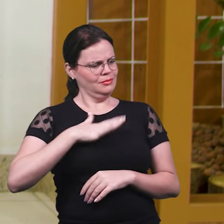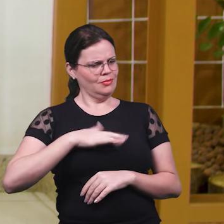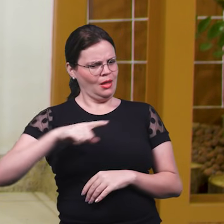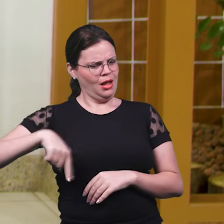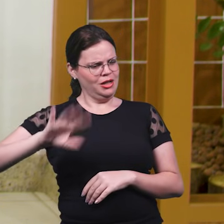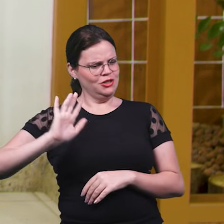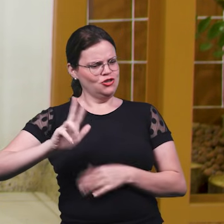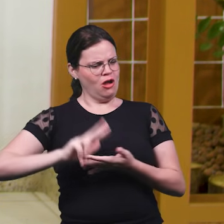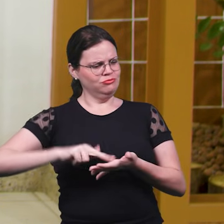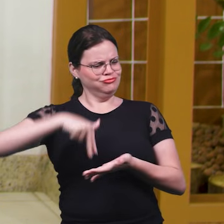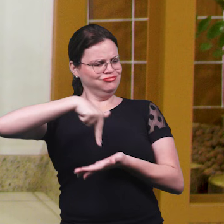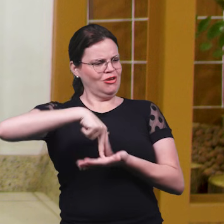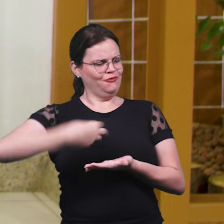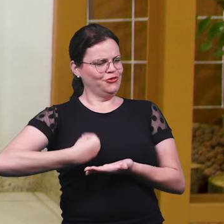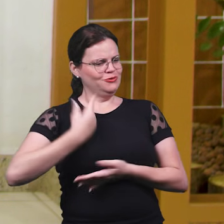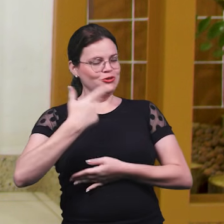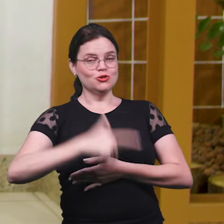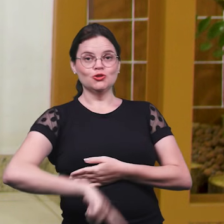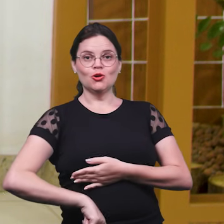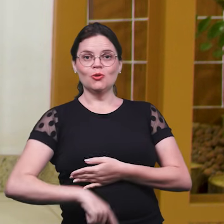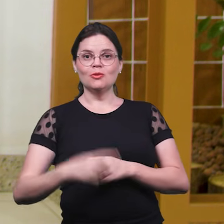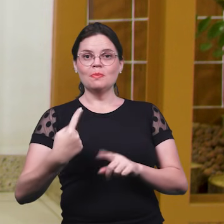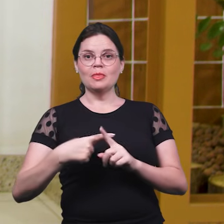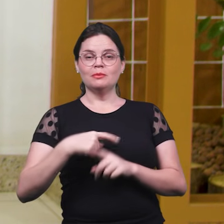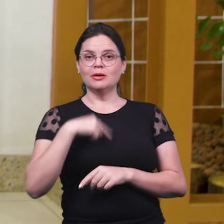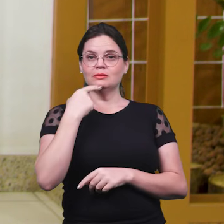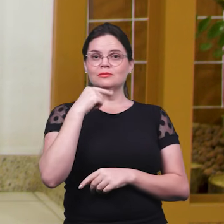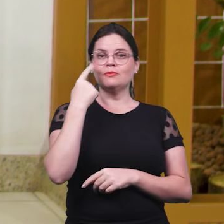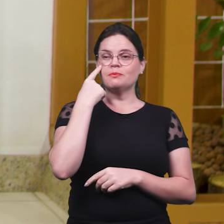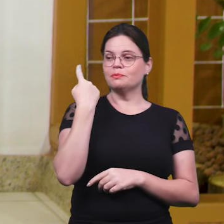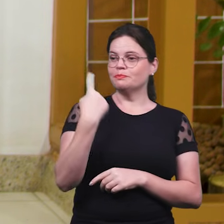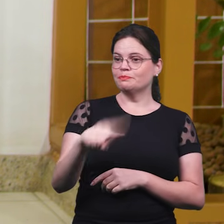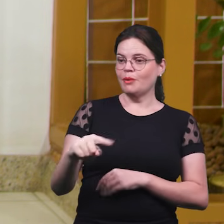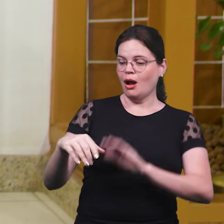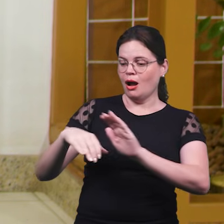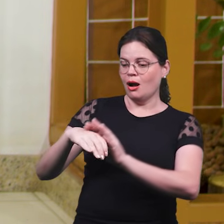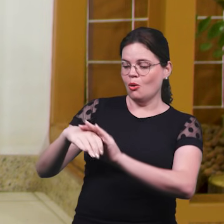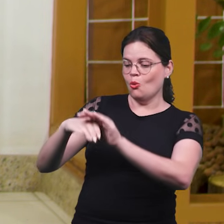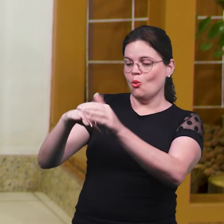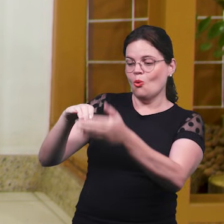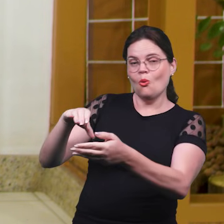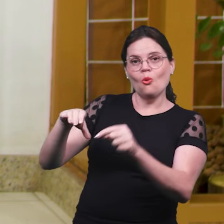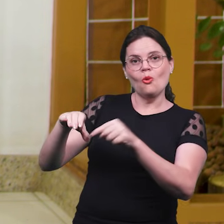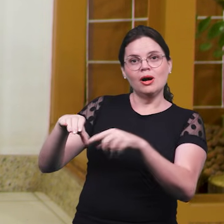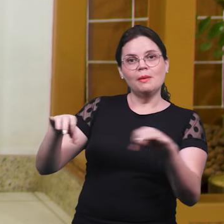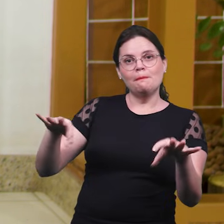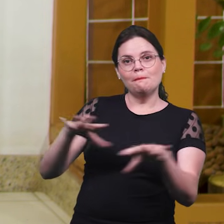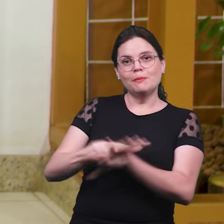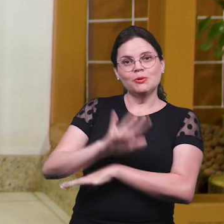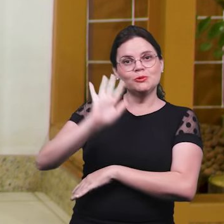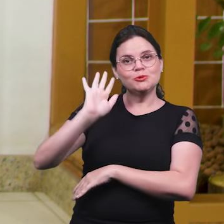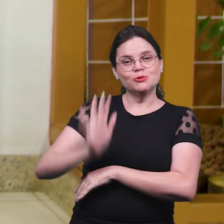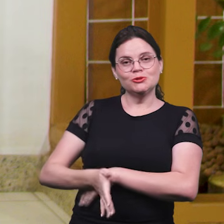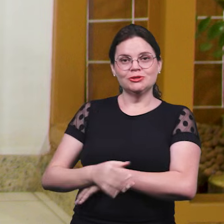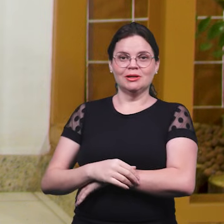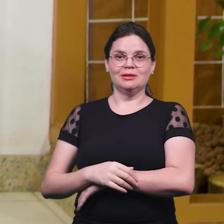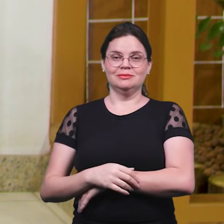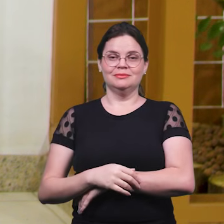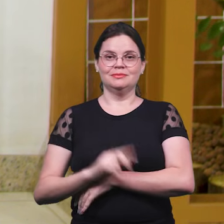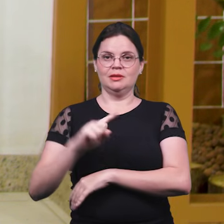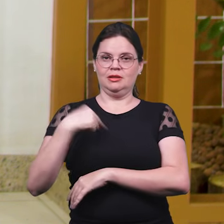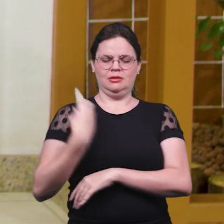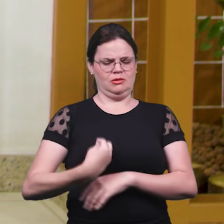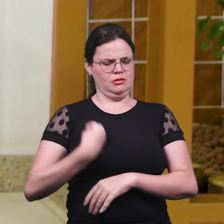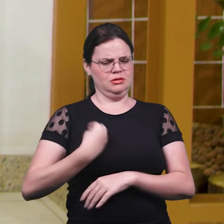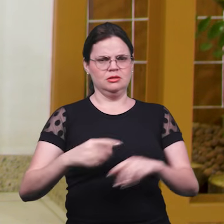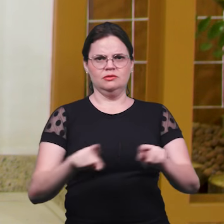elas puderam contemplar a porta aberta, puderam contemplar aquilo que estava sendo preparado. As nossas vidas